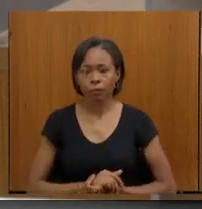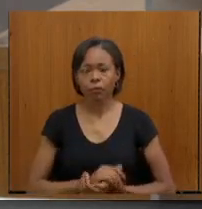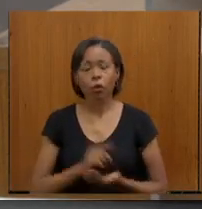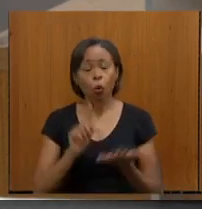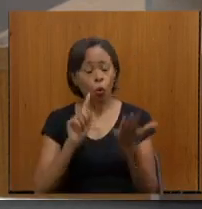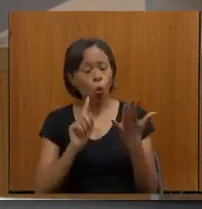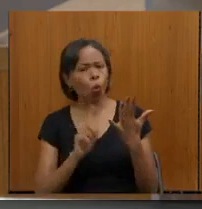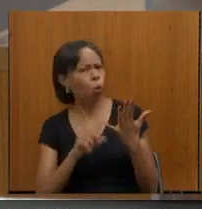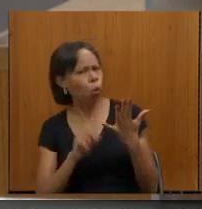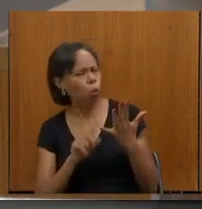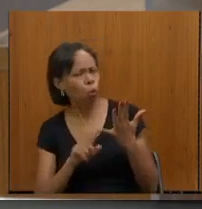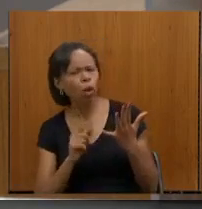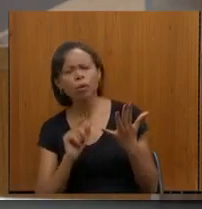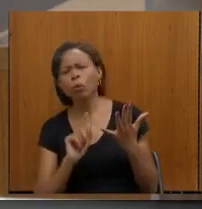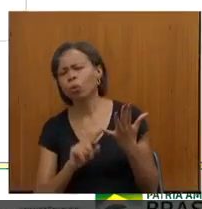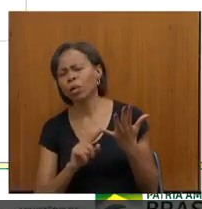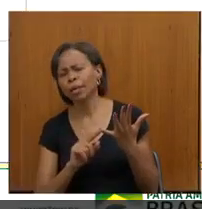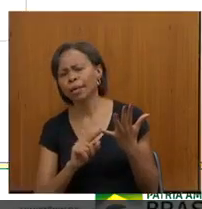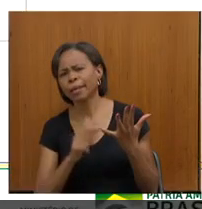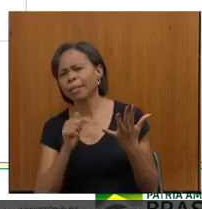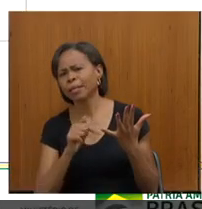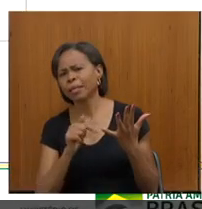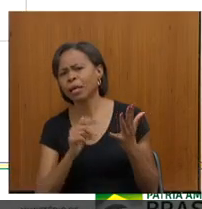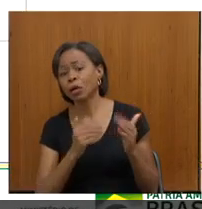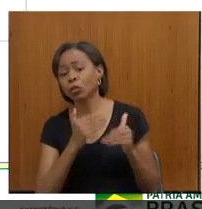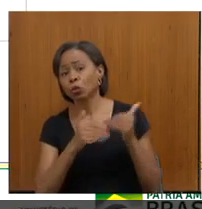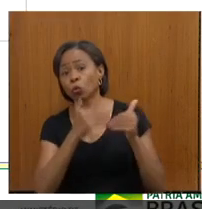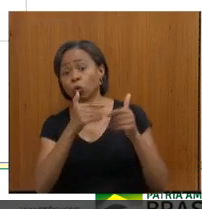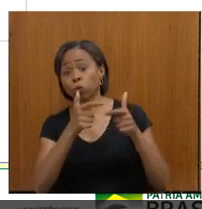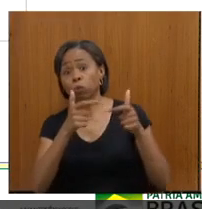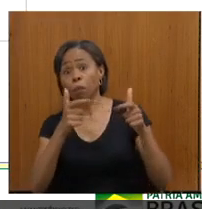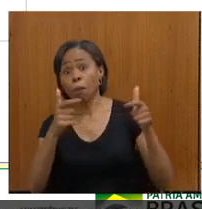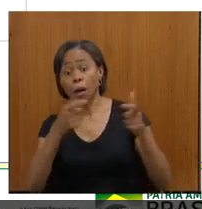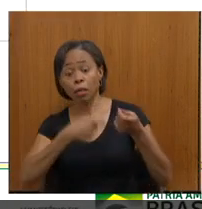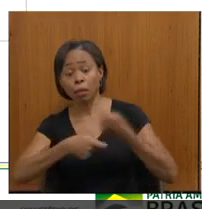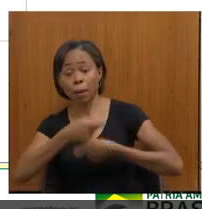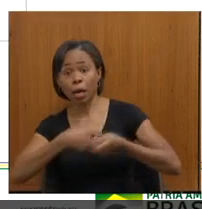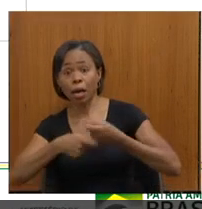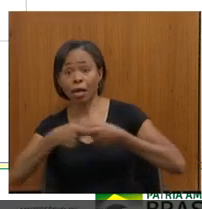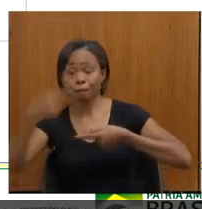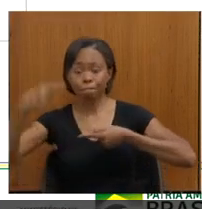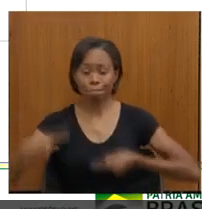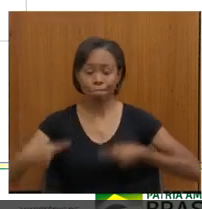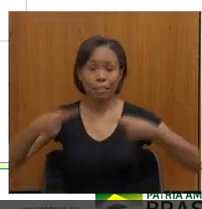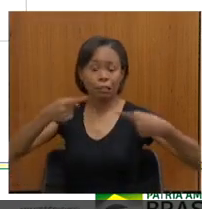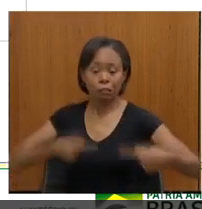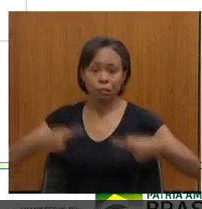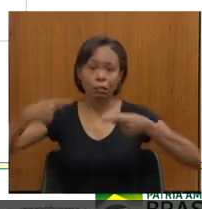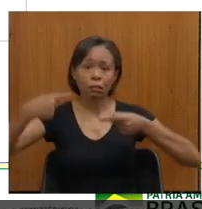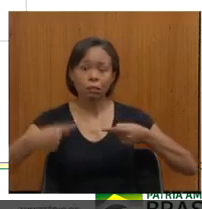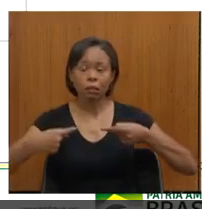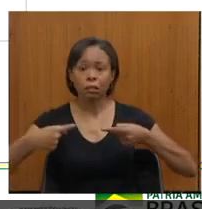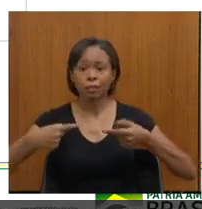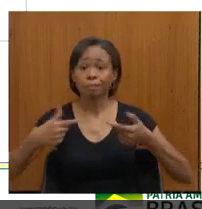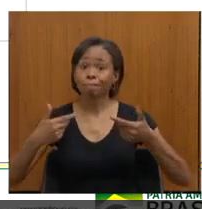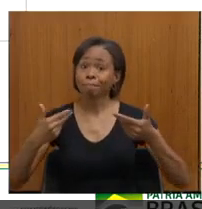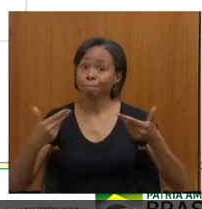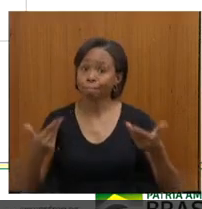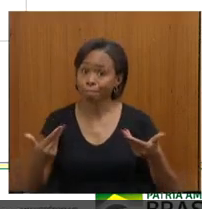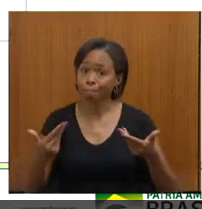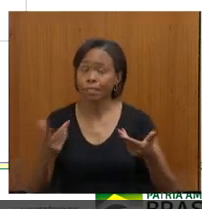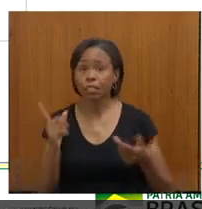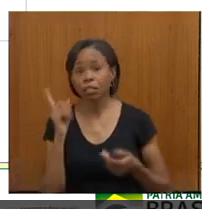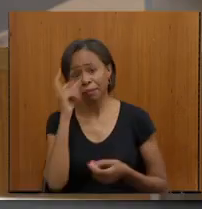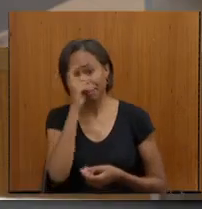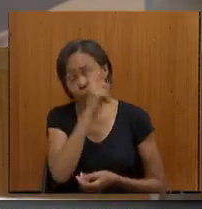que tu és que diz respeito ao crescimento do mercado e competitividade ele é só um pouco no molhado né daquilo que já